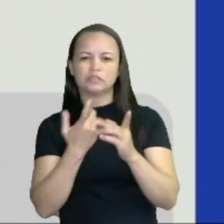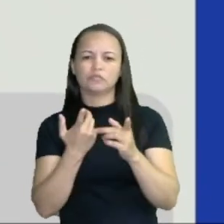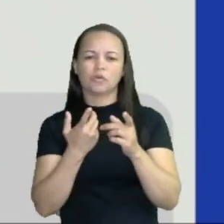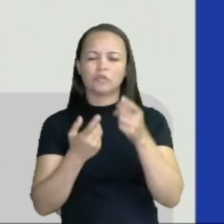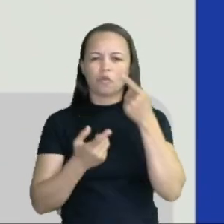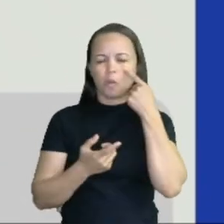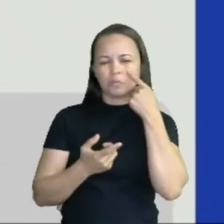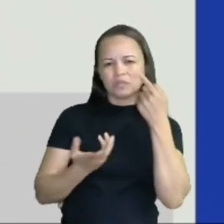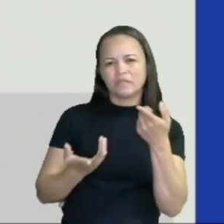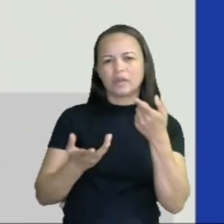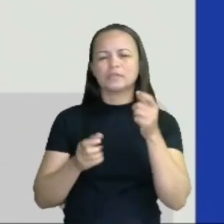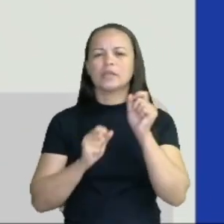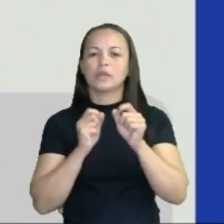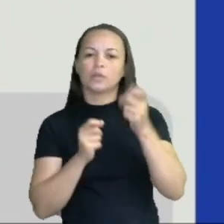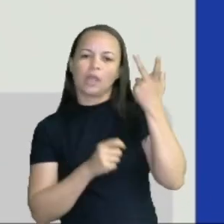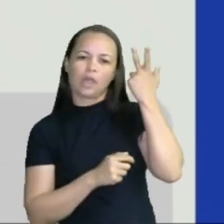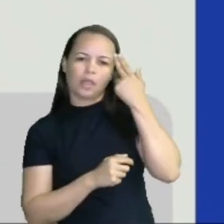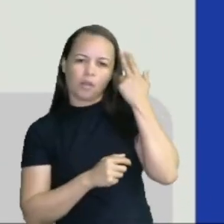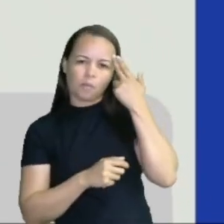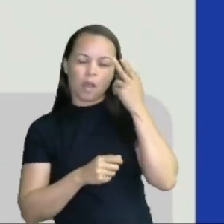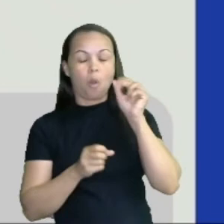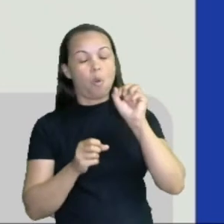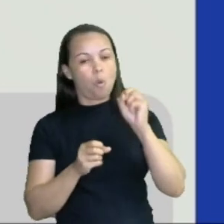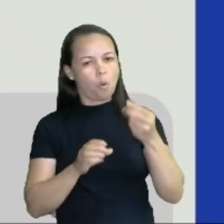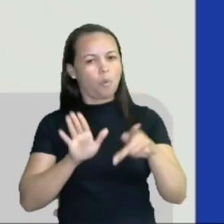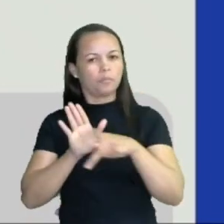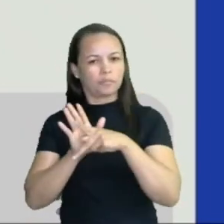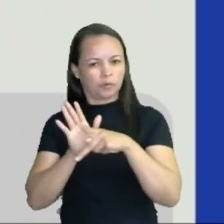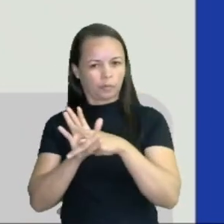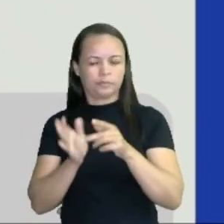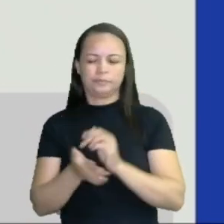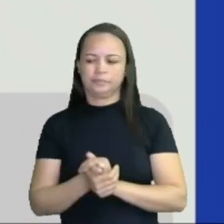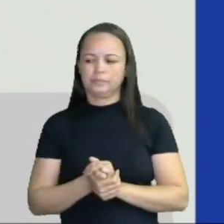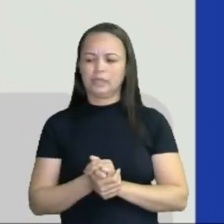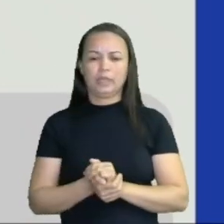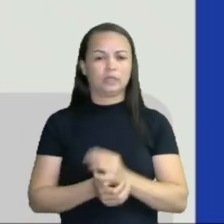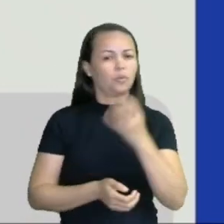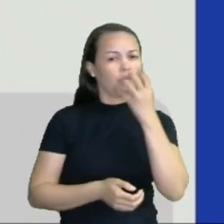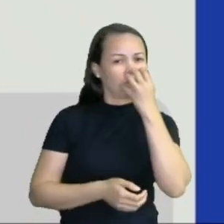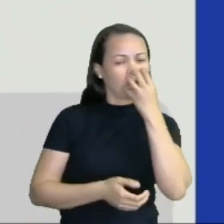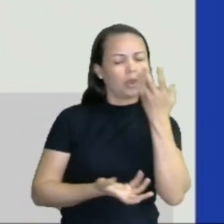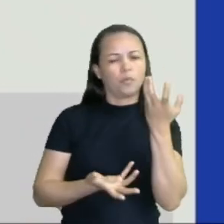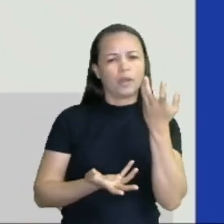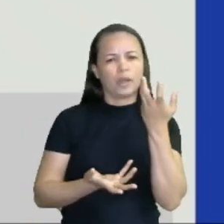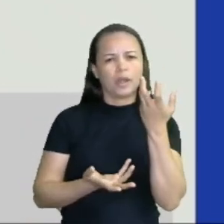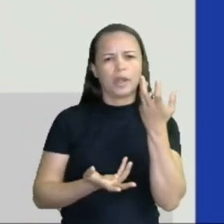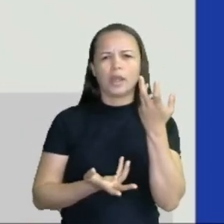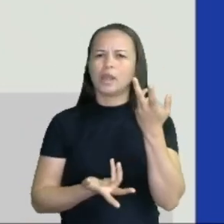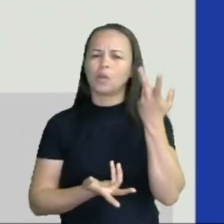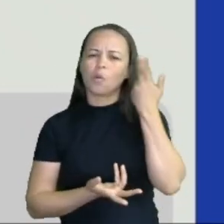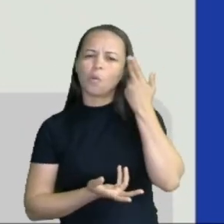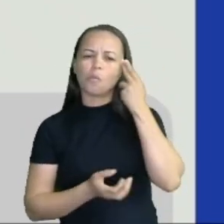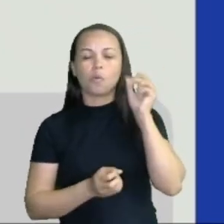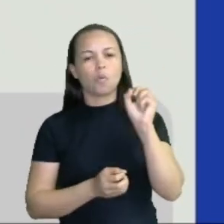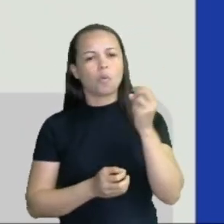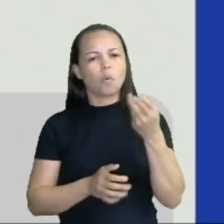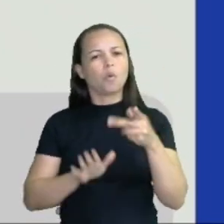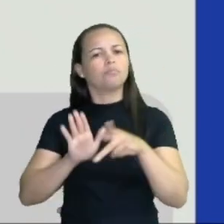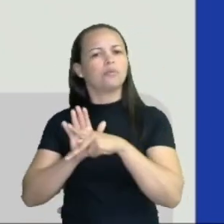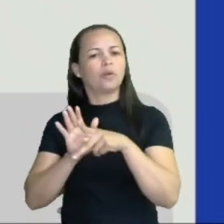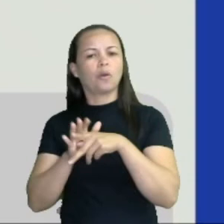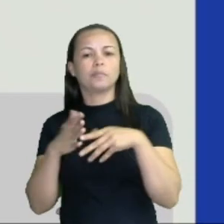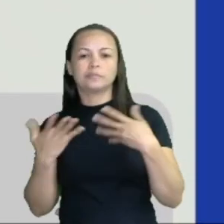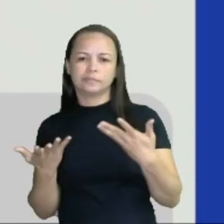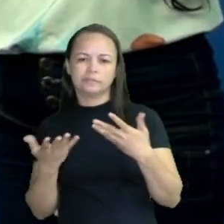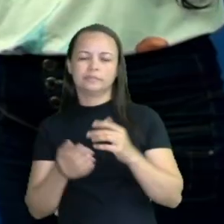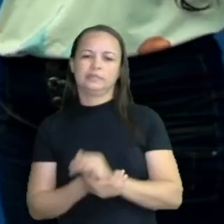são comum ou próprio. Então, cão é comum ou próprio? Já está dizendo ali, né? Que é comum, porque